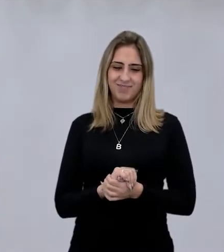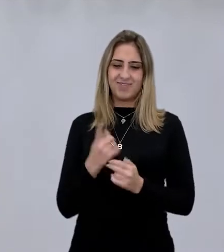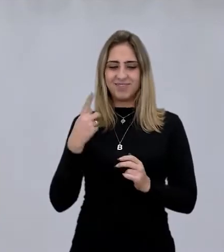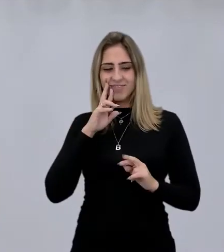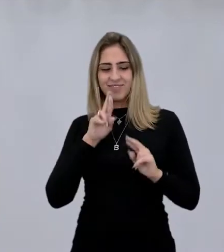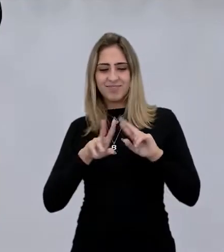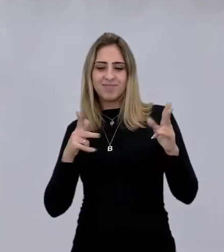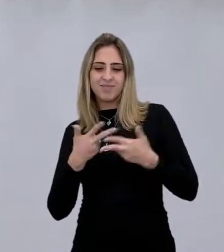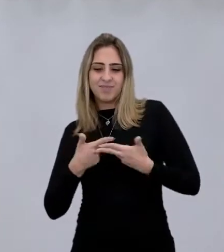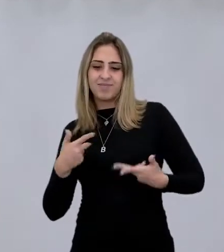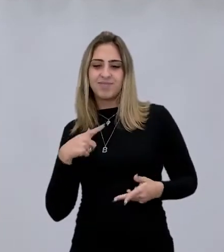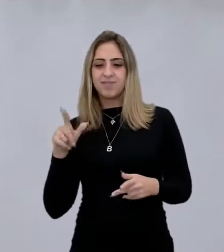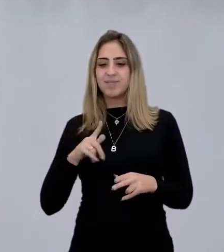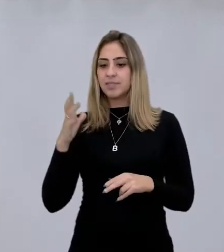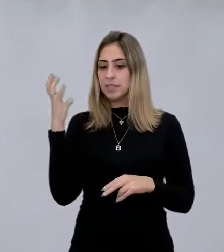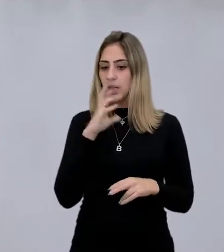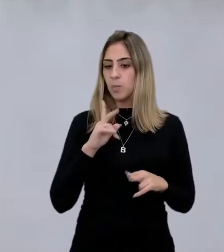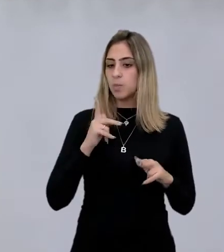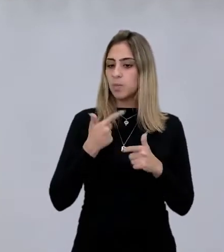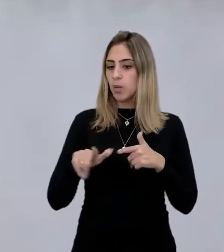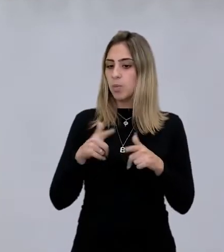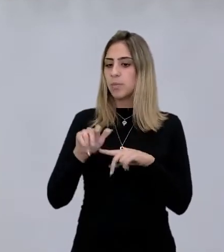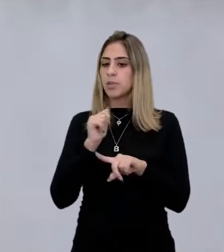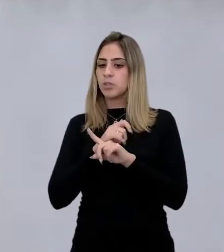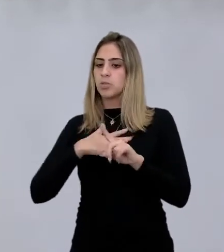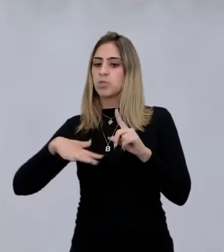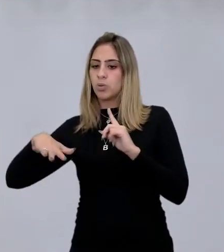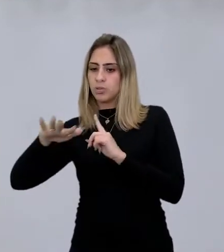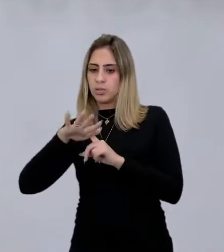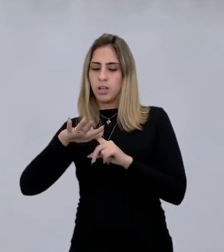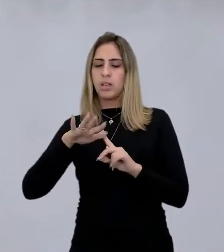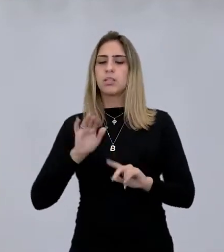coisa, existem certos problemas sociais que